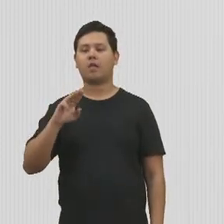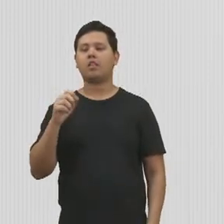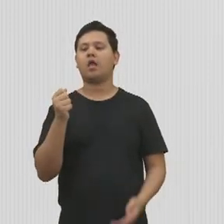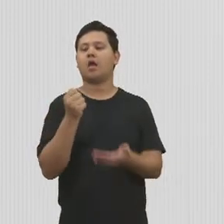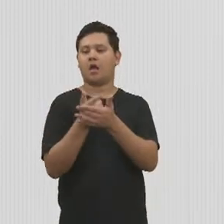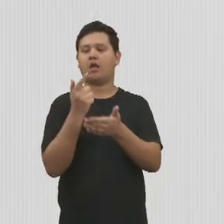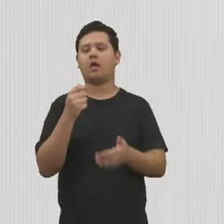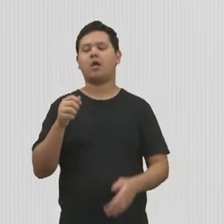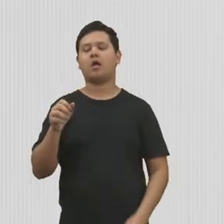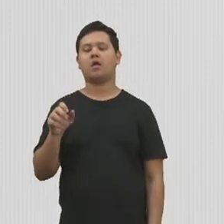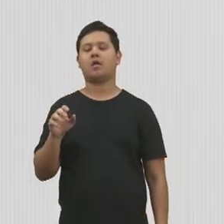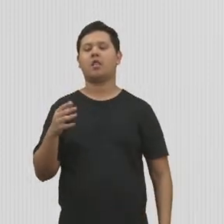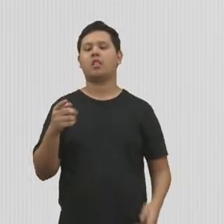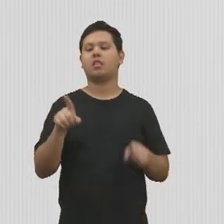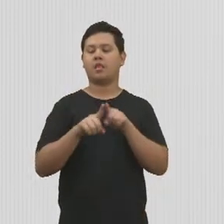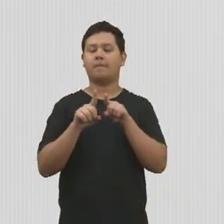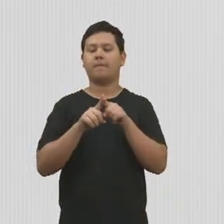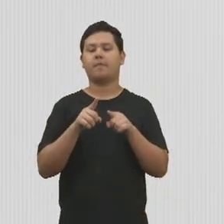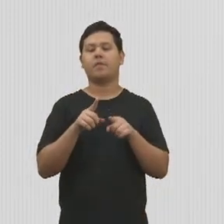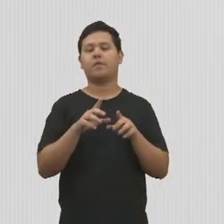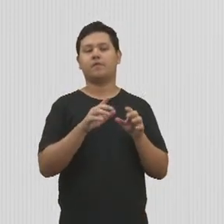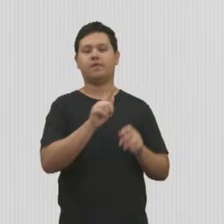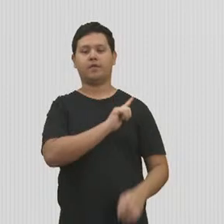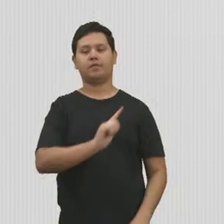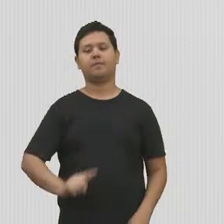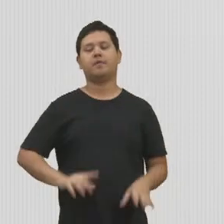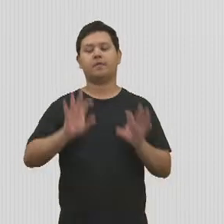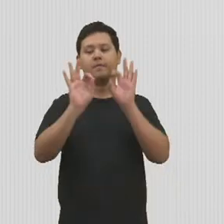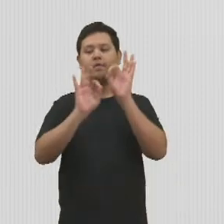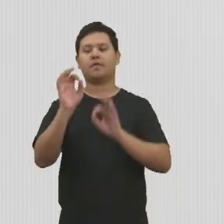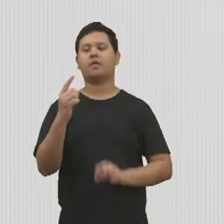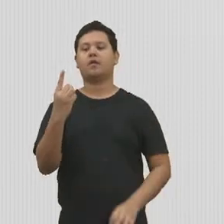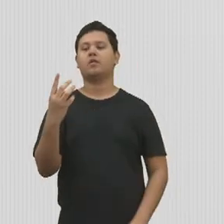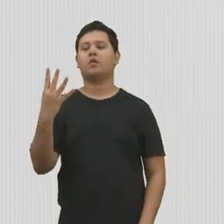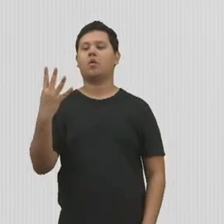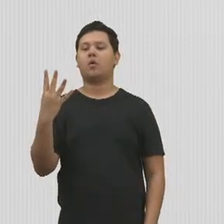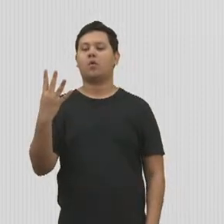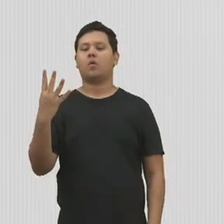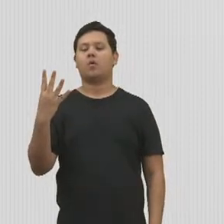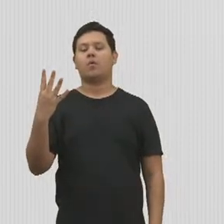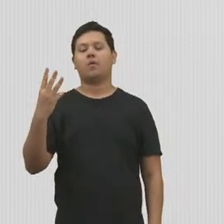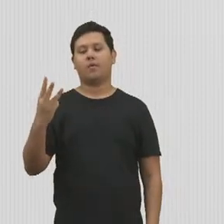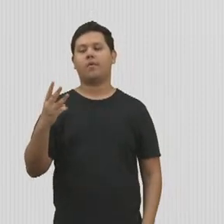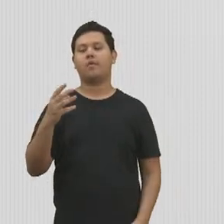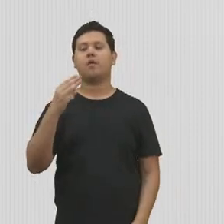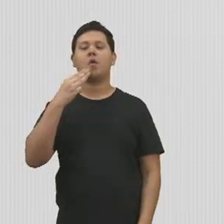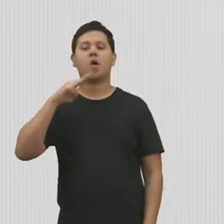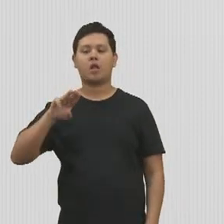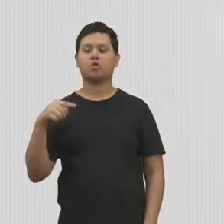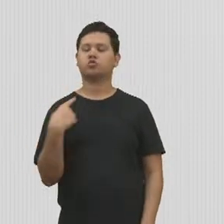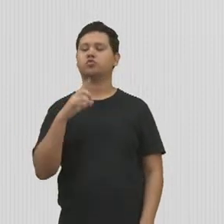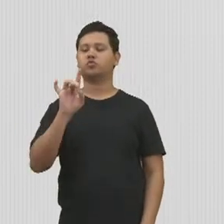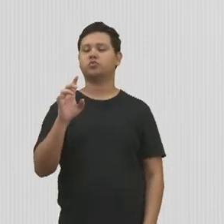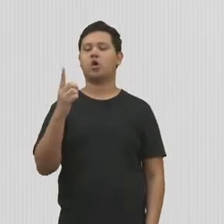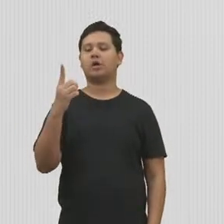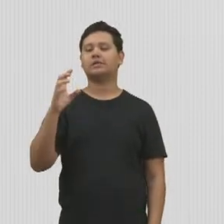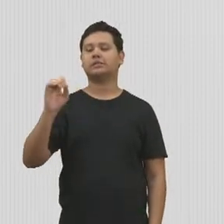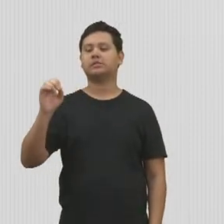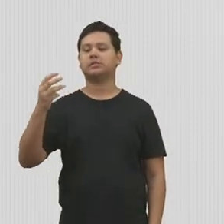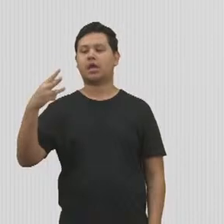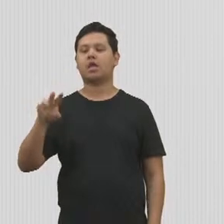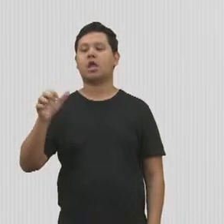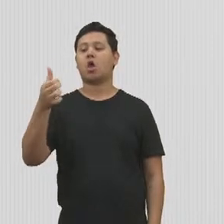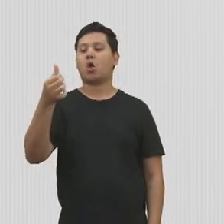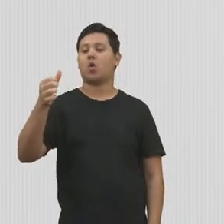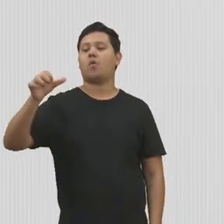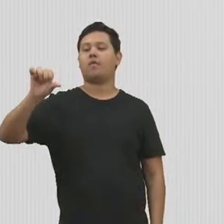gastamos. Governo e planejamento, previmos 143 e gastamos 100 milhões, 70%. Encargos